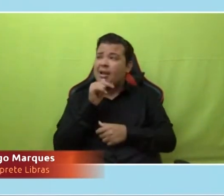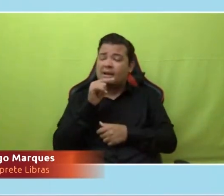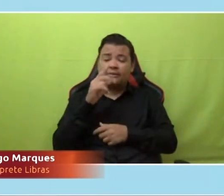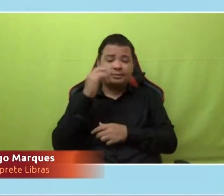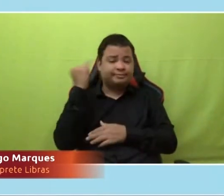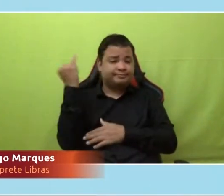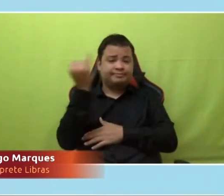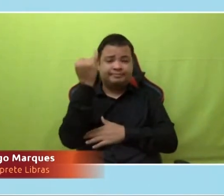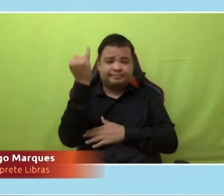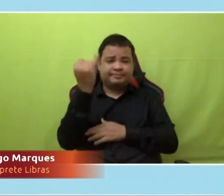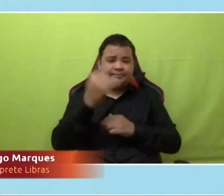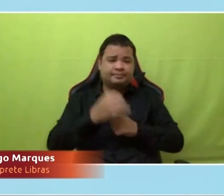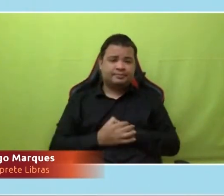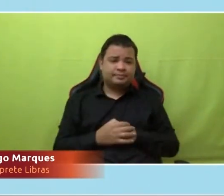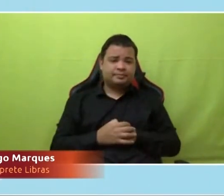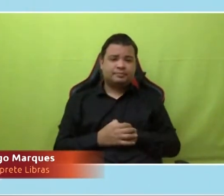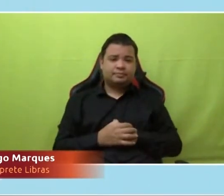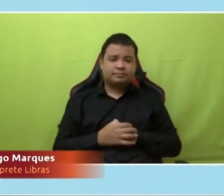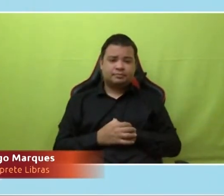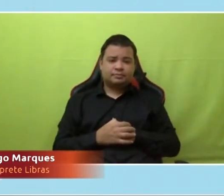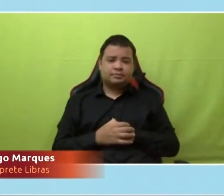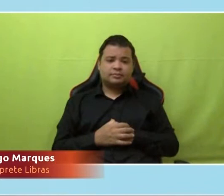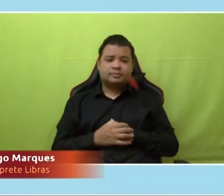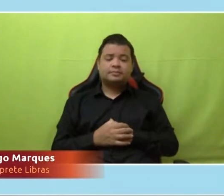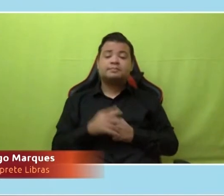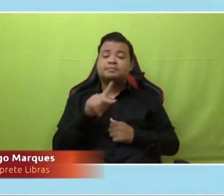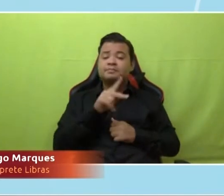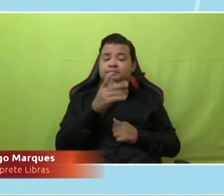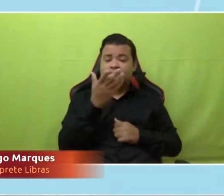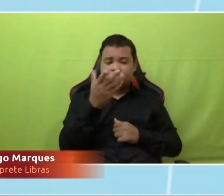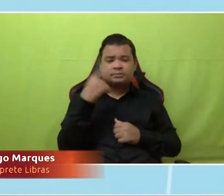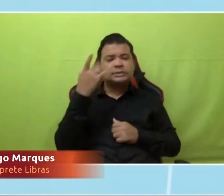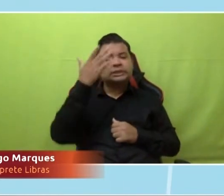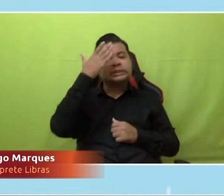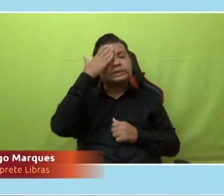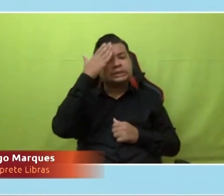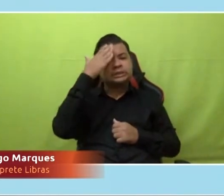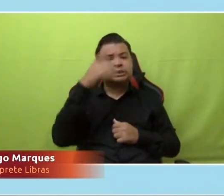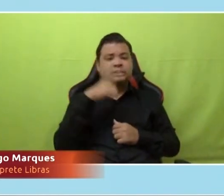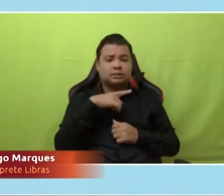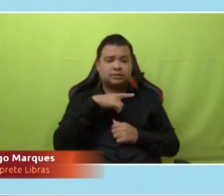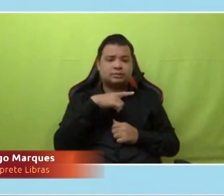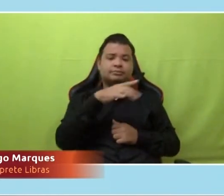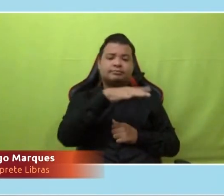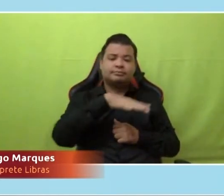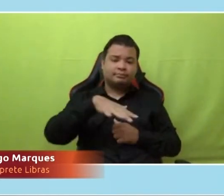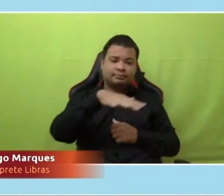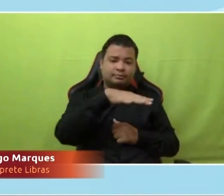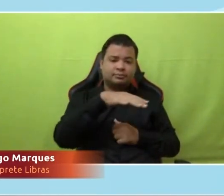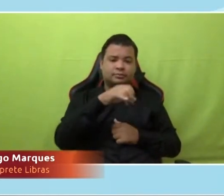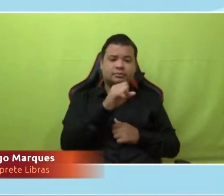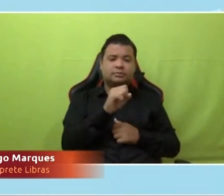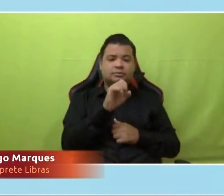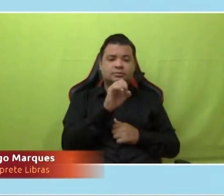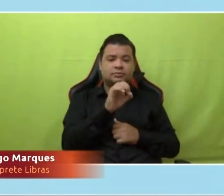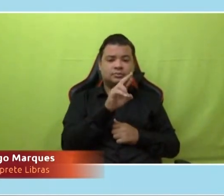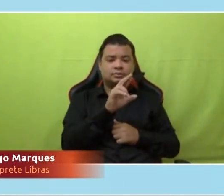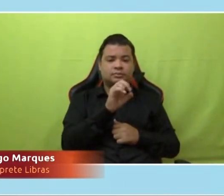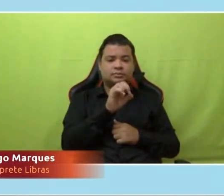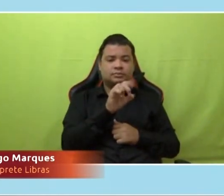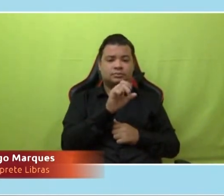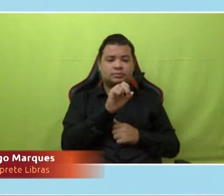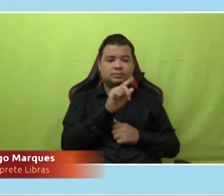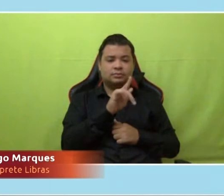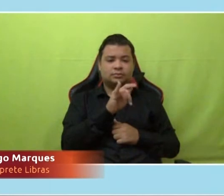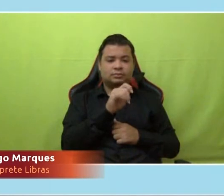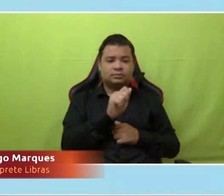E, professor, sabemos que existem diferentes sorologias, né, do vírus da dengue. E que uma pessoa que foi